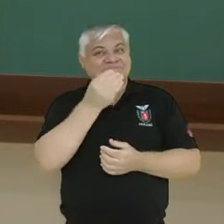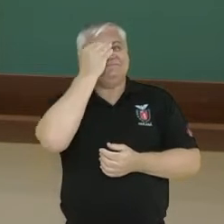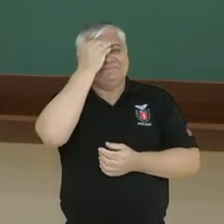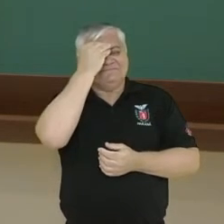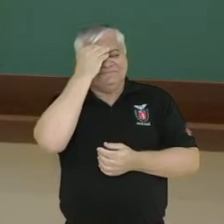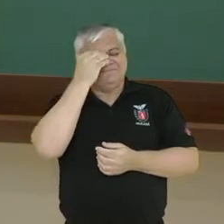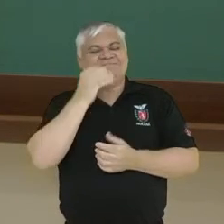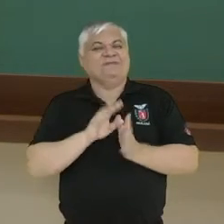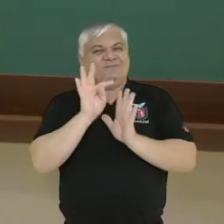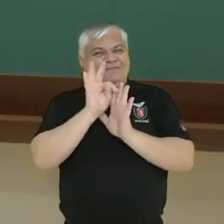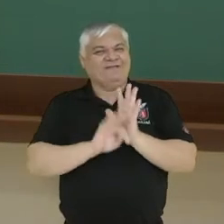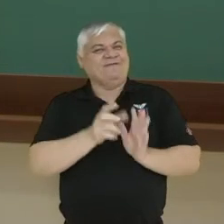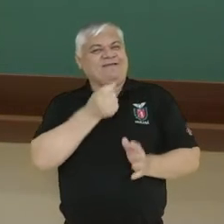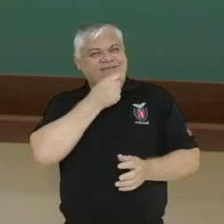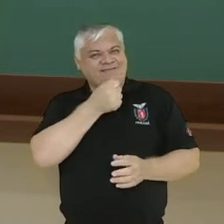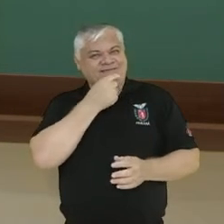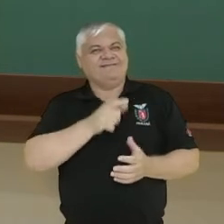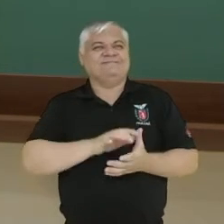dentro do texto.